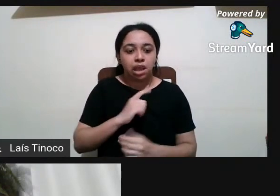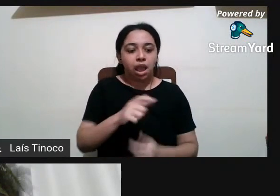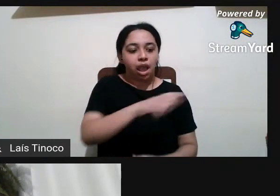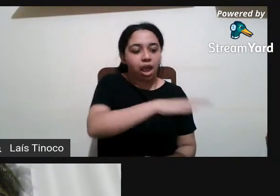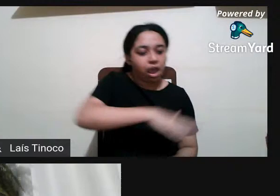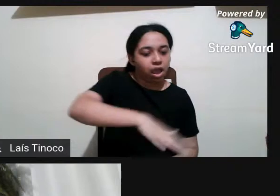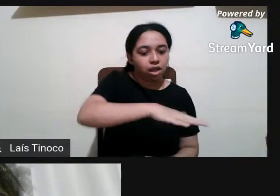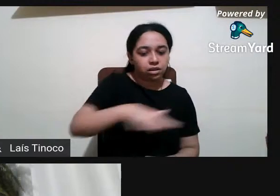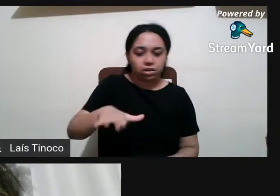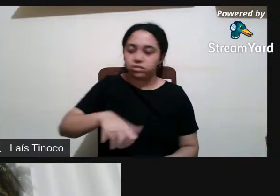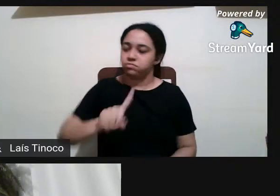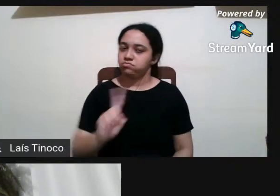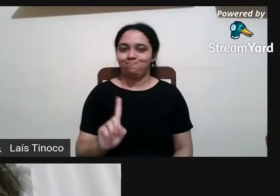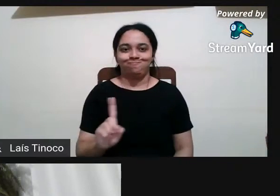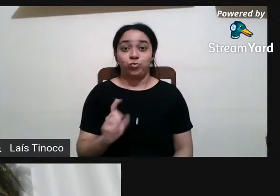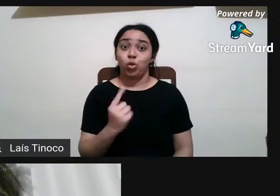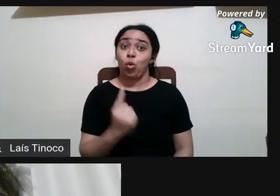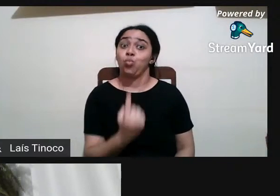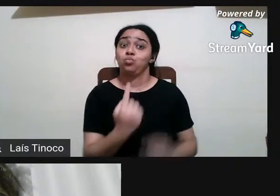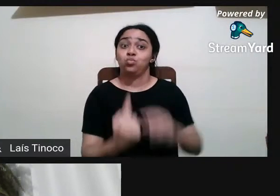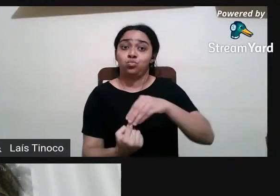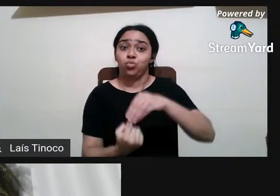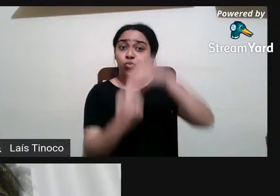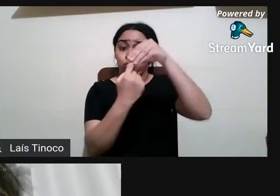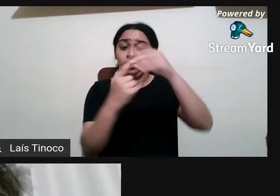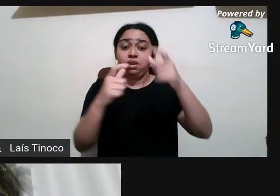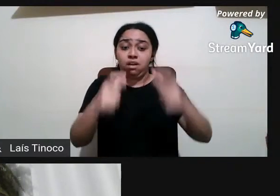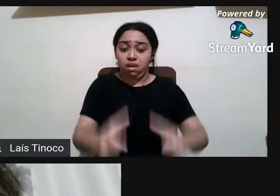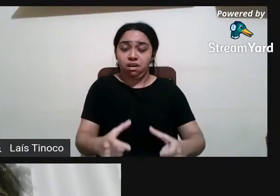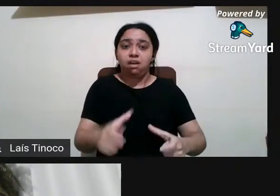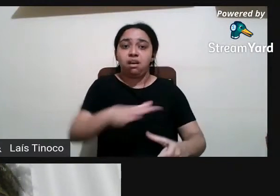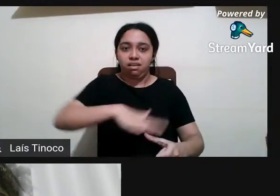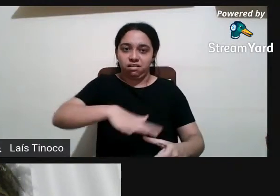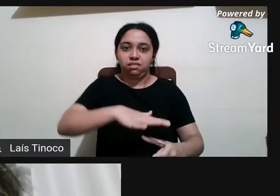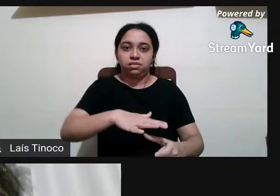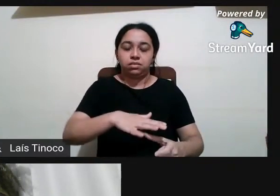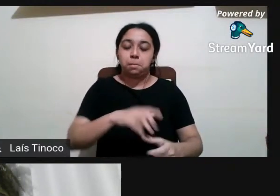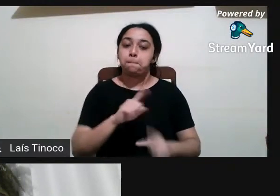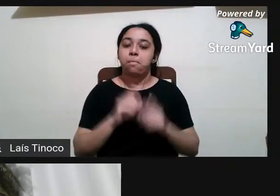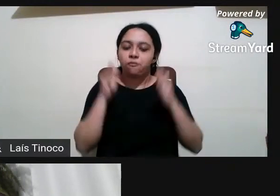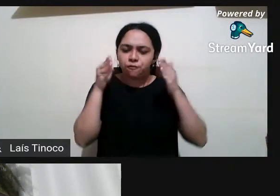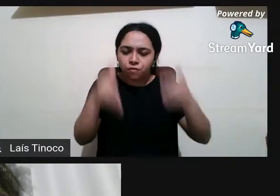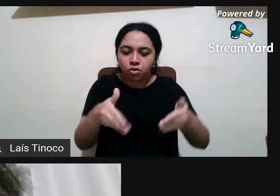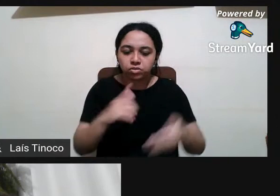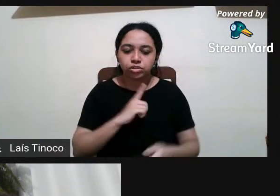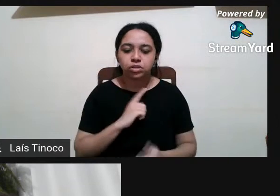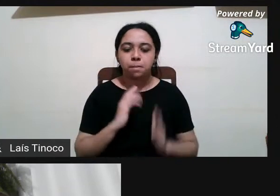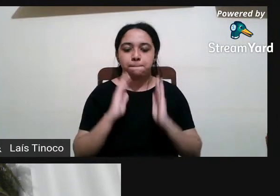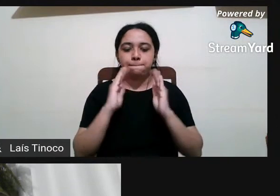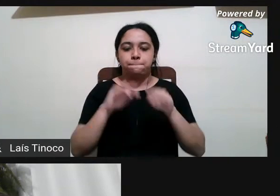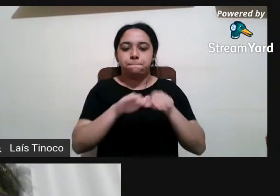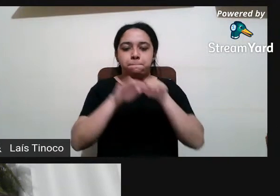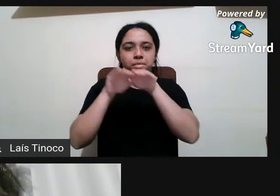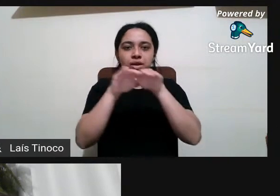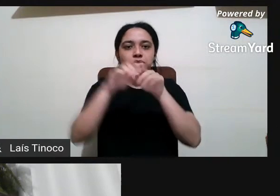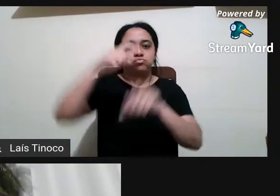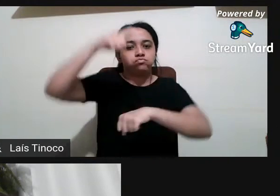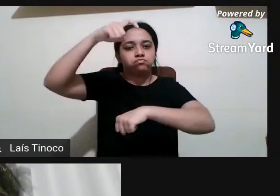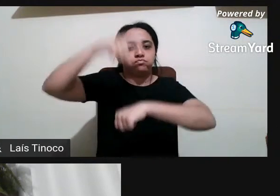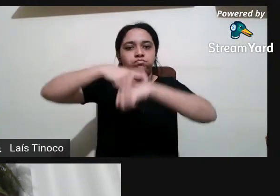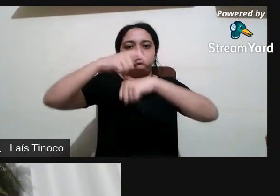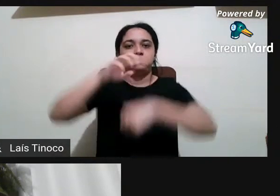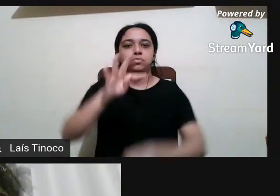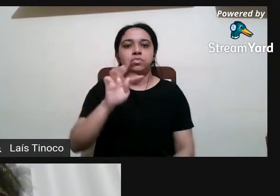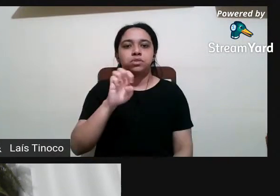só tínhamos uma área. Mas o nosso foco naquele momento foi identificar se existia um padrão temporal. Então, para identificar padrão temporal, você